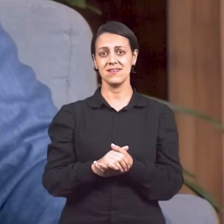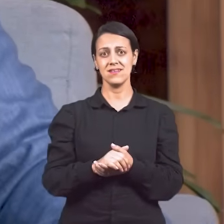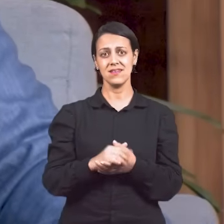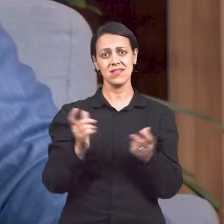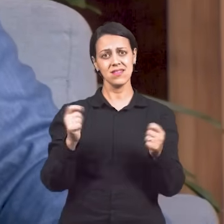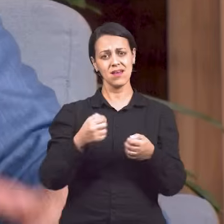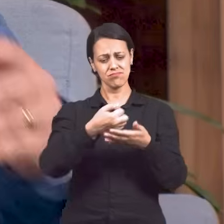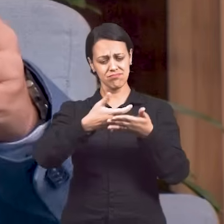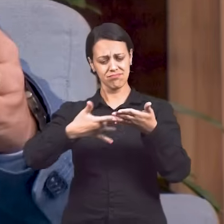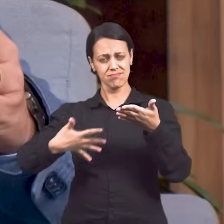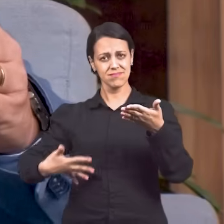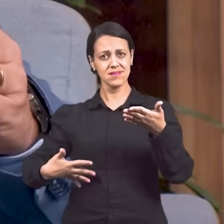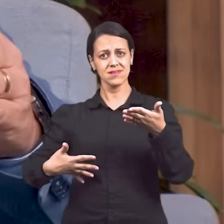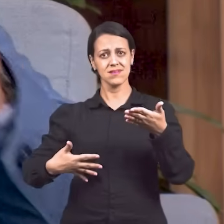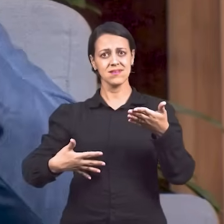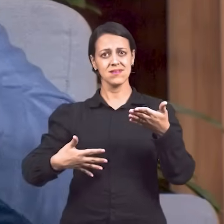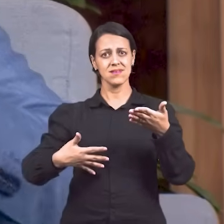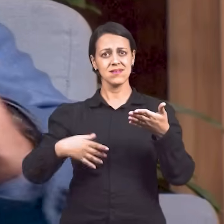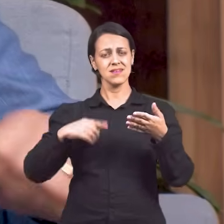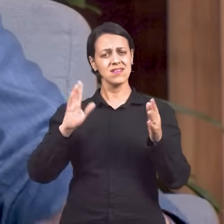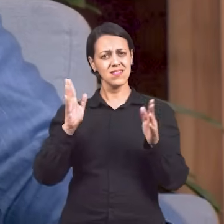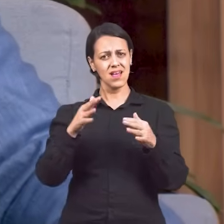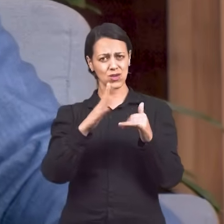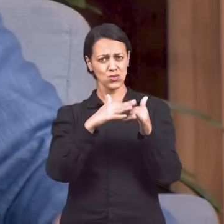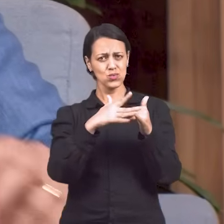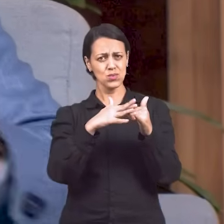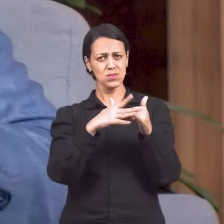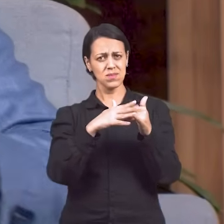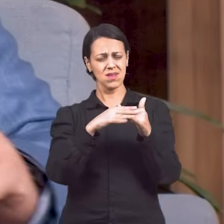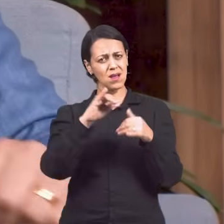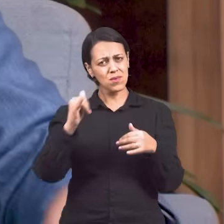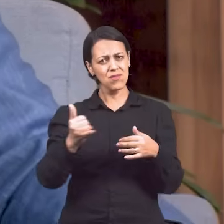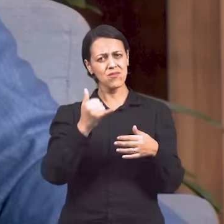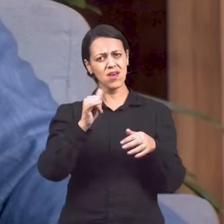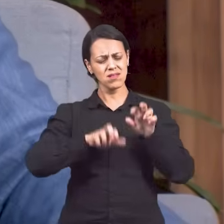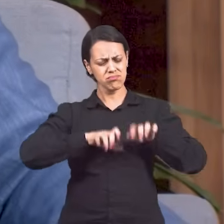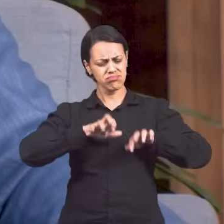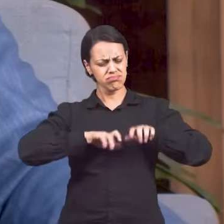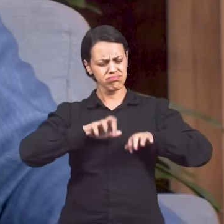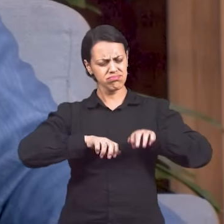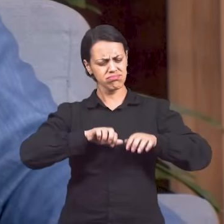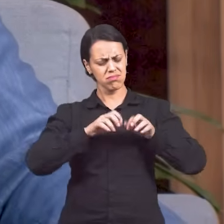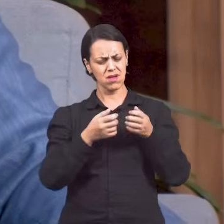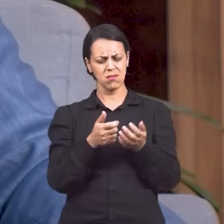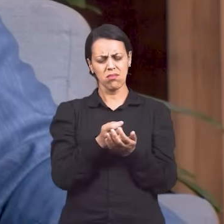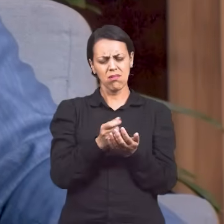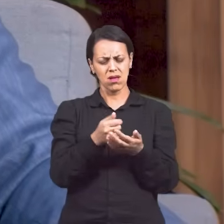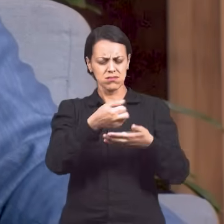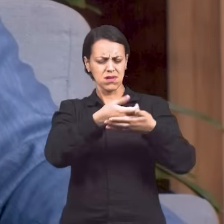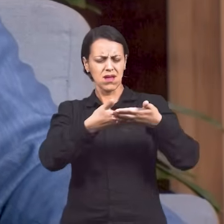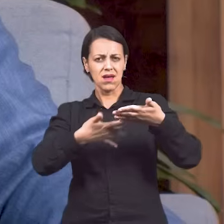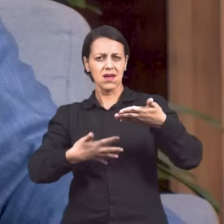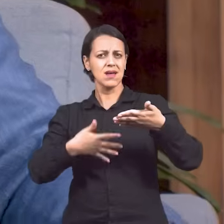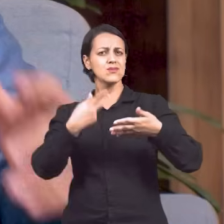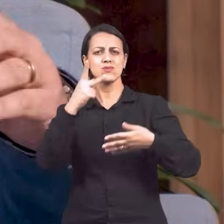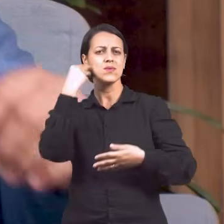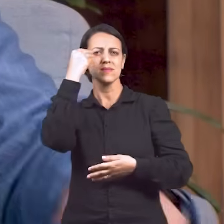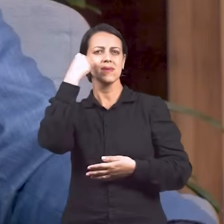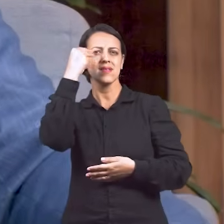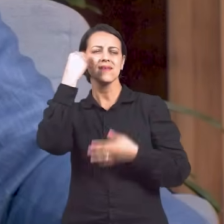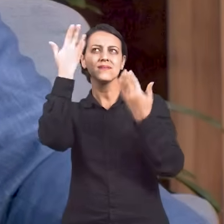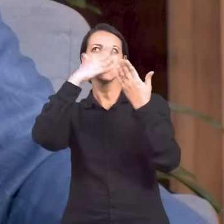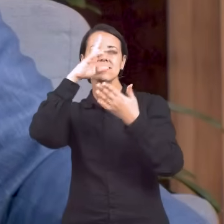comentário. Está assistindo pelo YouTube? Deixe o seu comentário. Escreve aqui o que você tem vivido como experiência na presença do Senhor